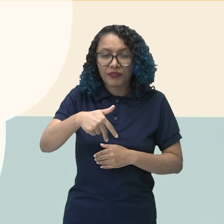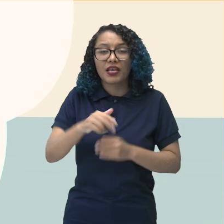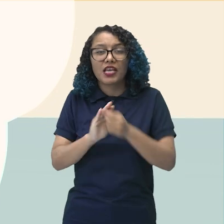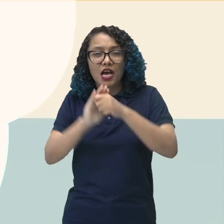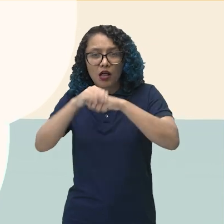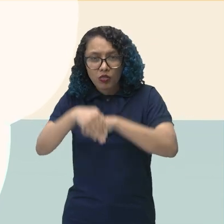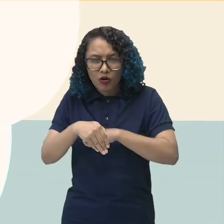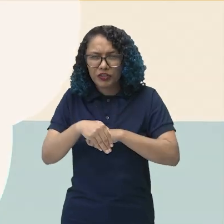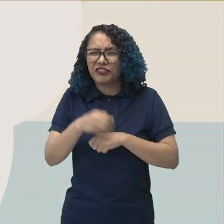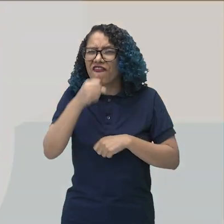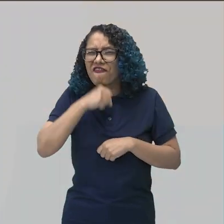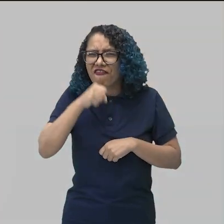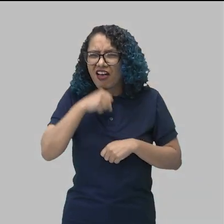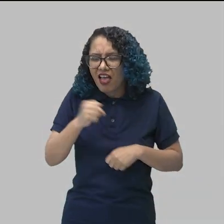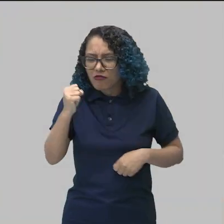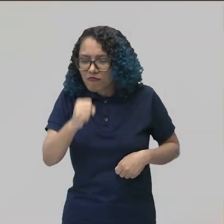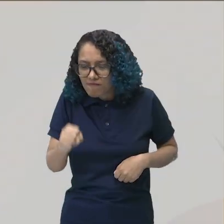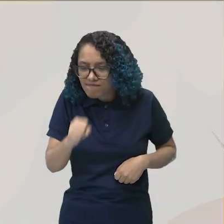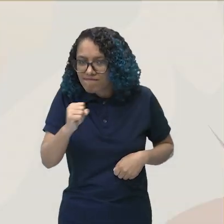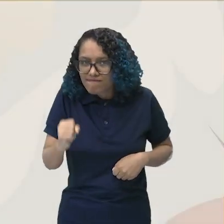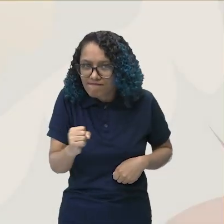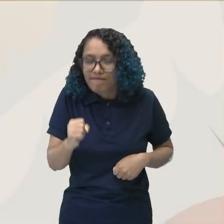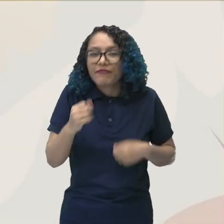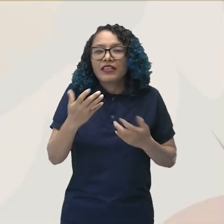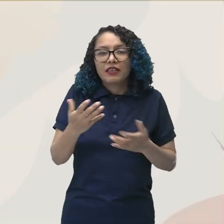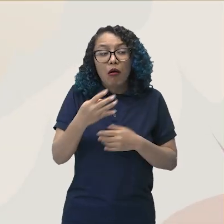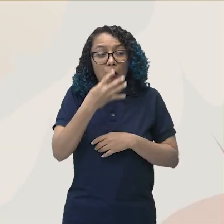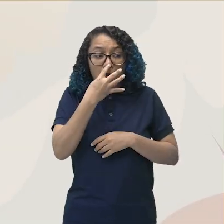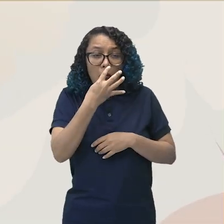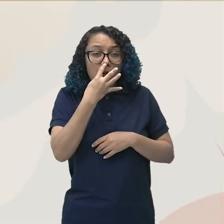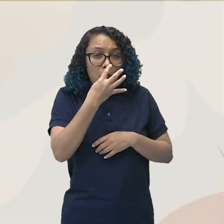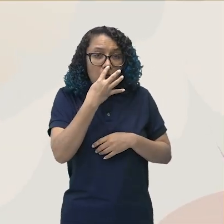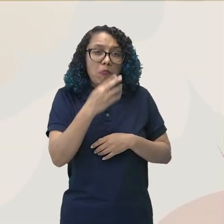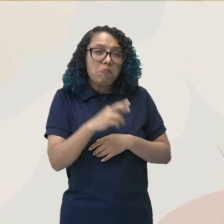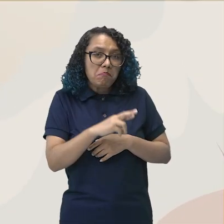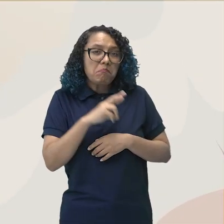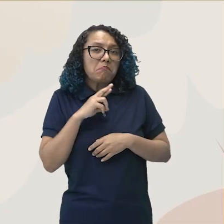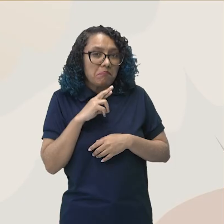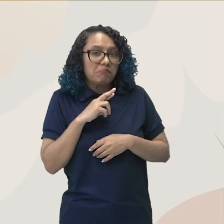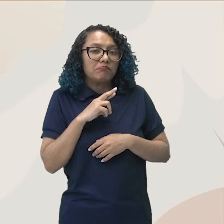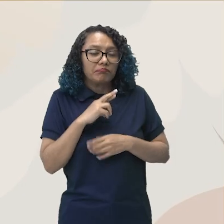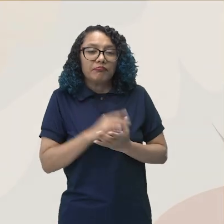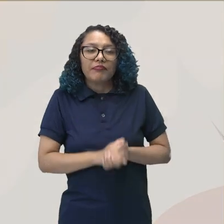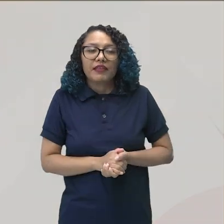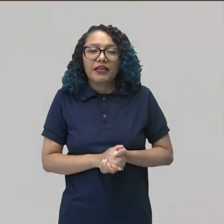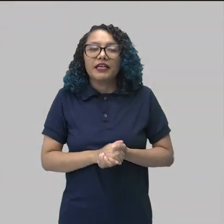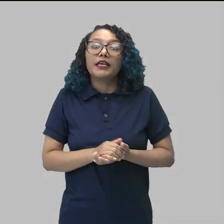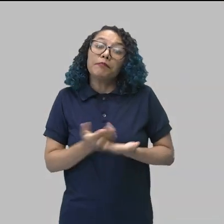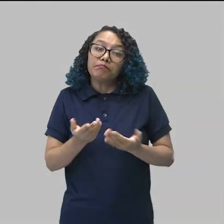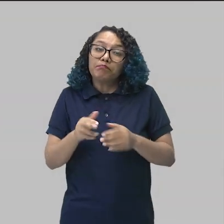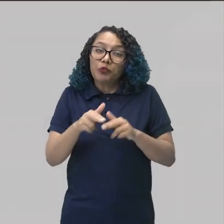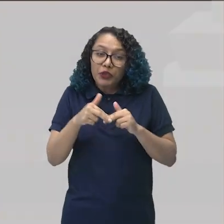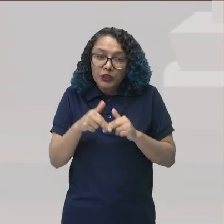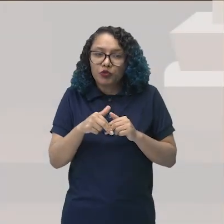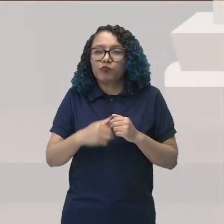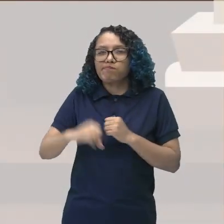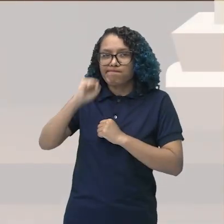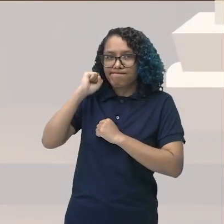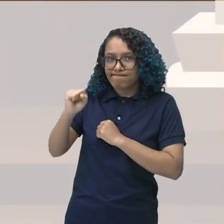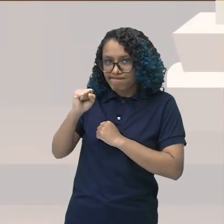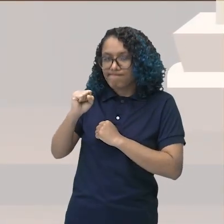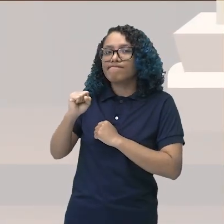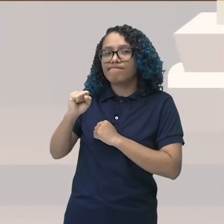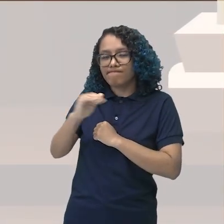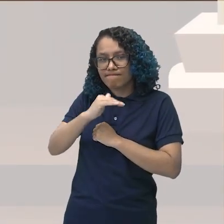velho que anda com uma bengala. A esfinge ficou surpresa com a resposta de Édipo e é morta por ele. Contudo,